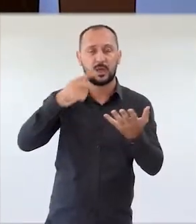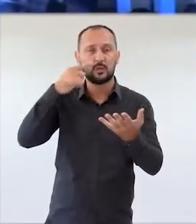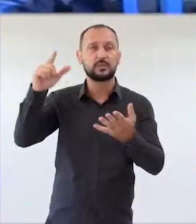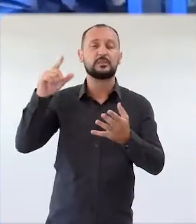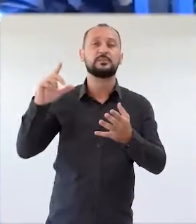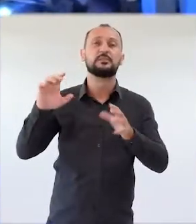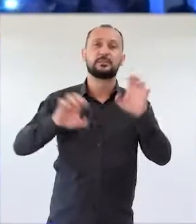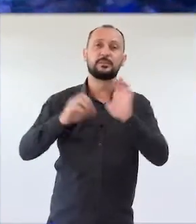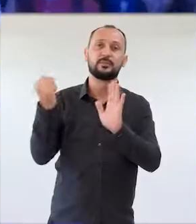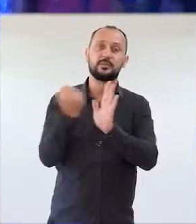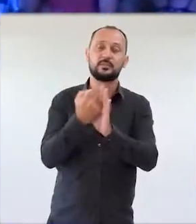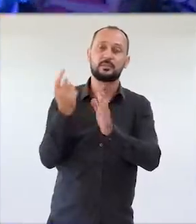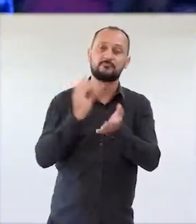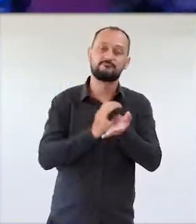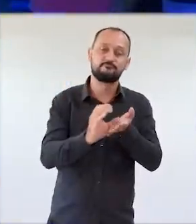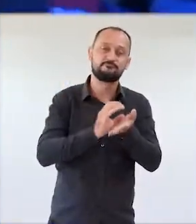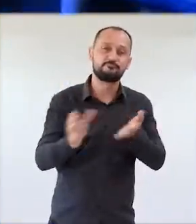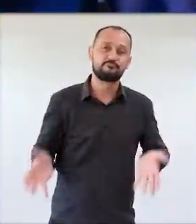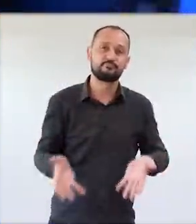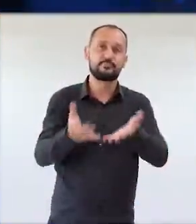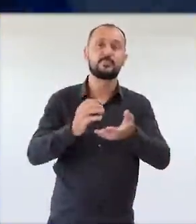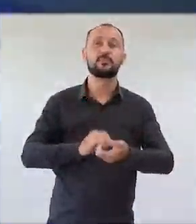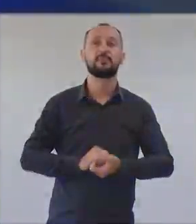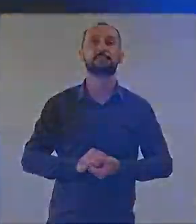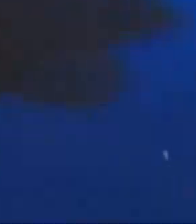outras empresas.